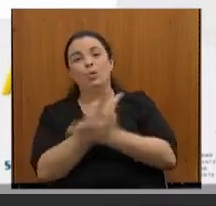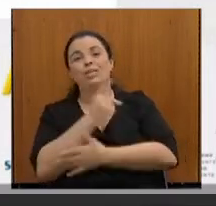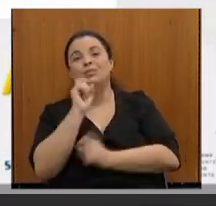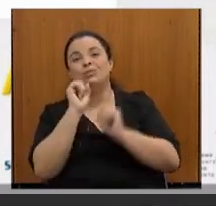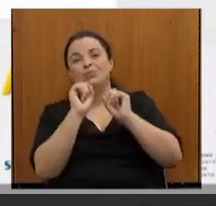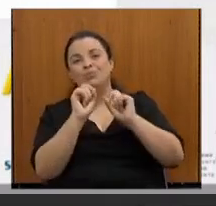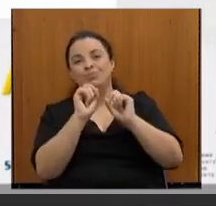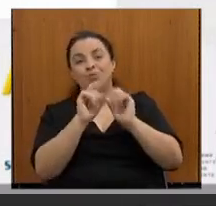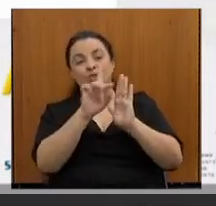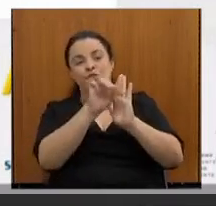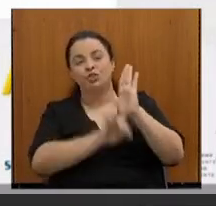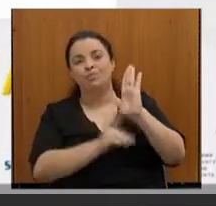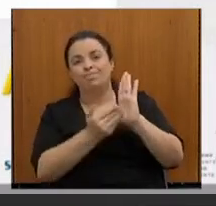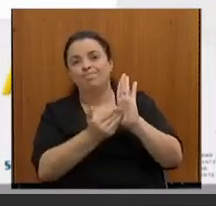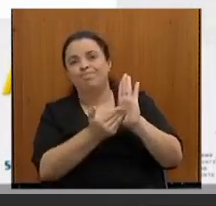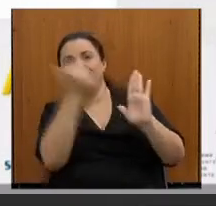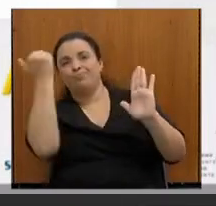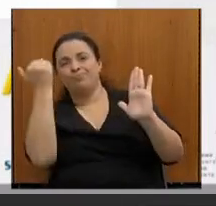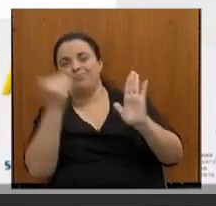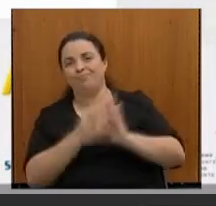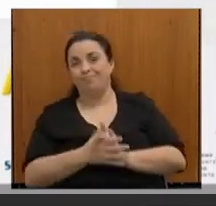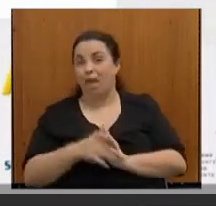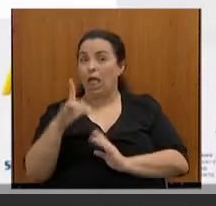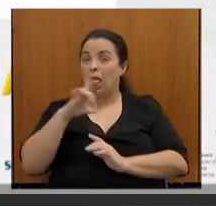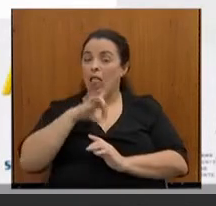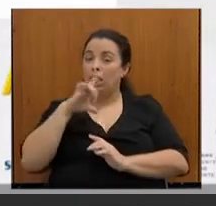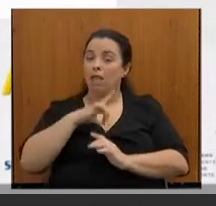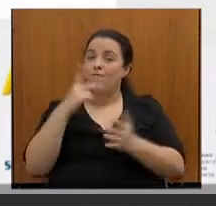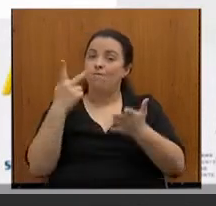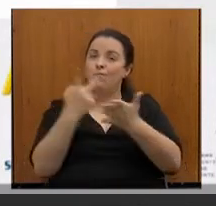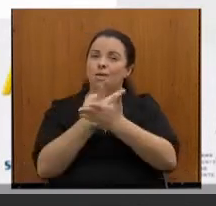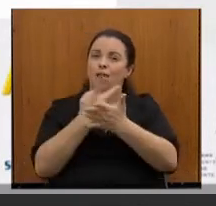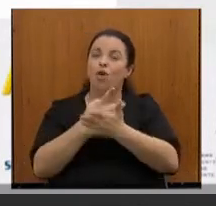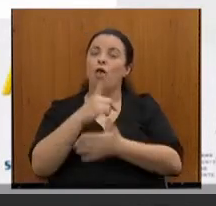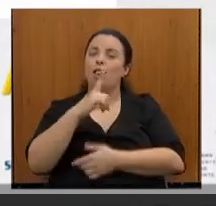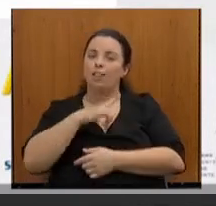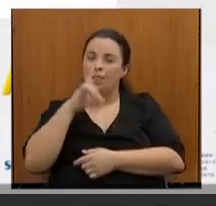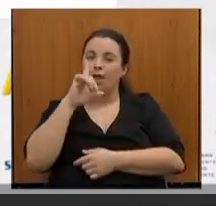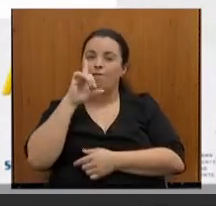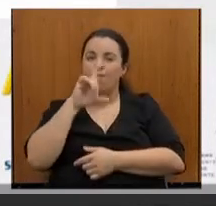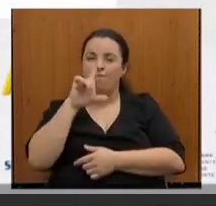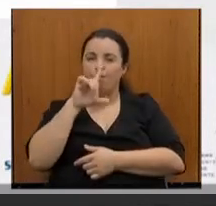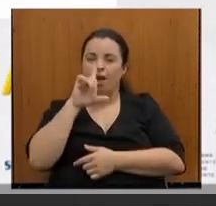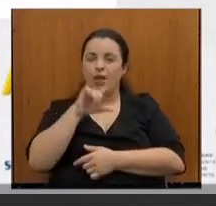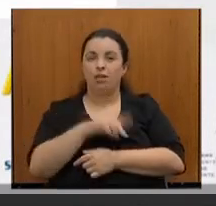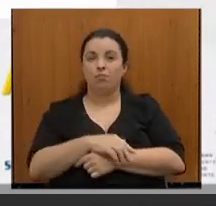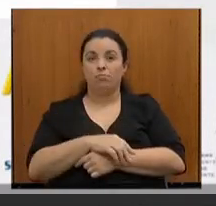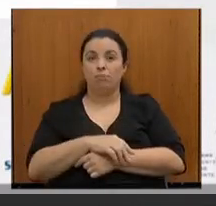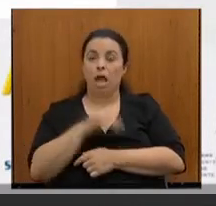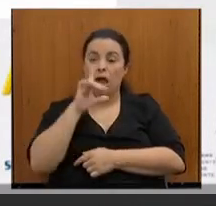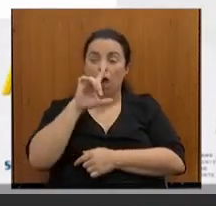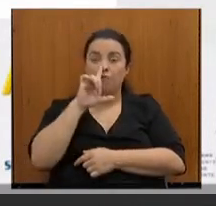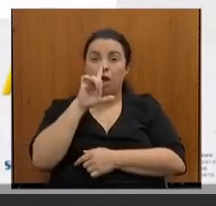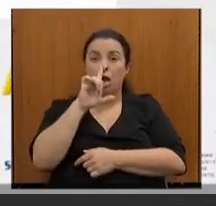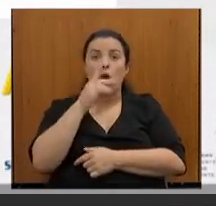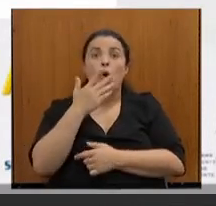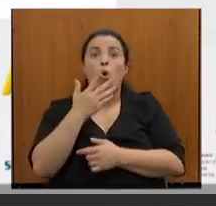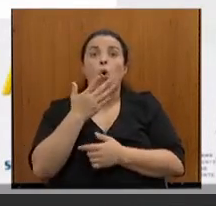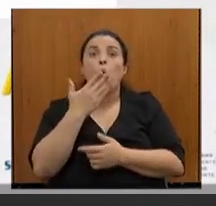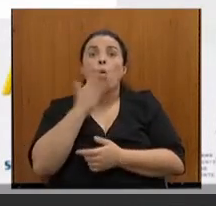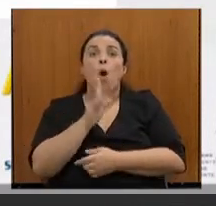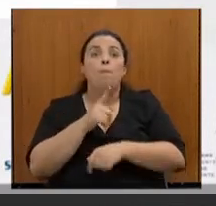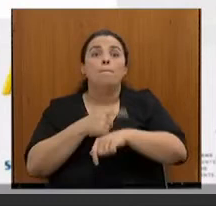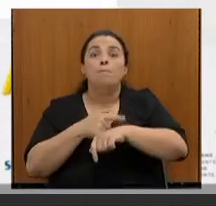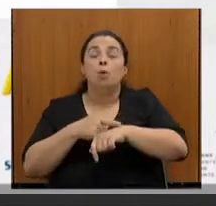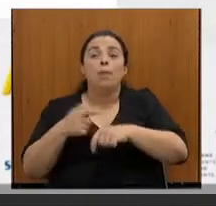Uma falha que nós vamos ver daqui a pouco, eu vou mostrar um slide, ela acontece em diversos momentos, mas que se formos